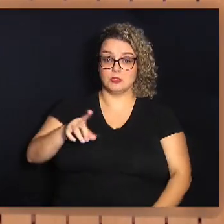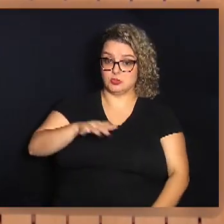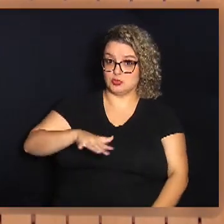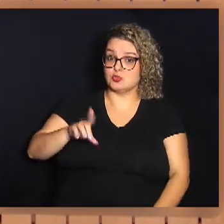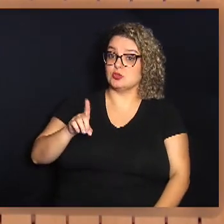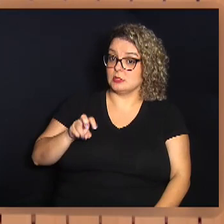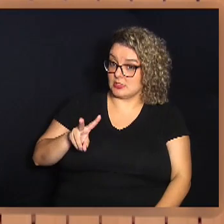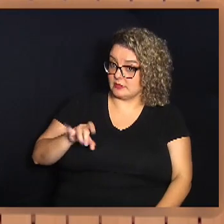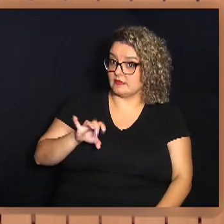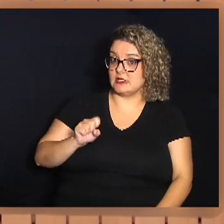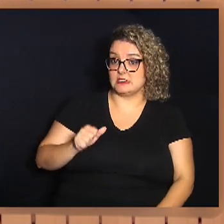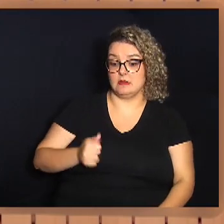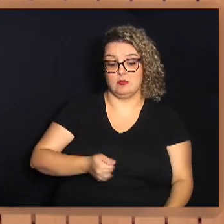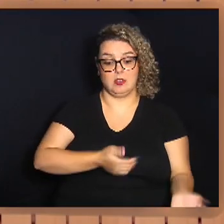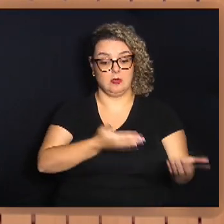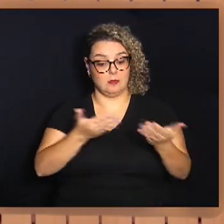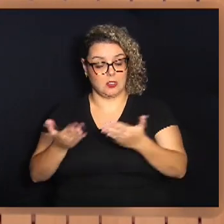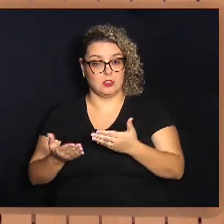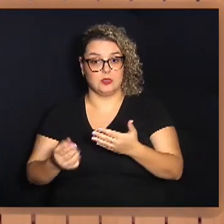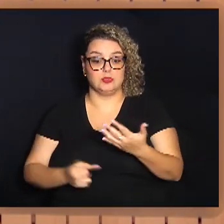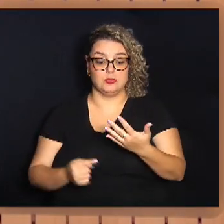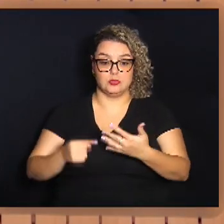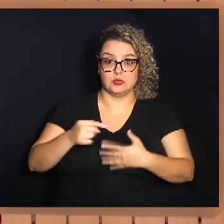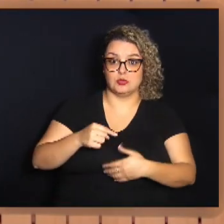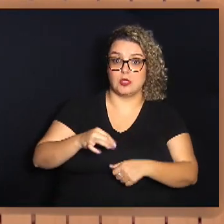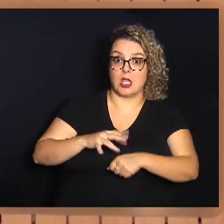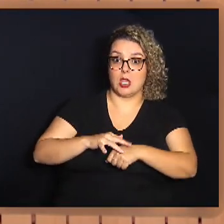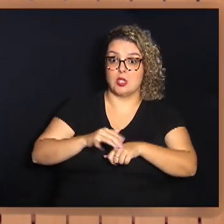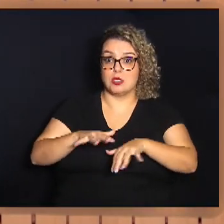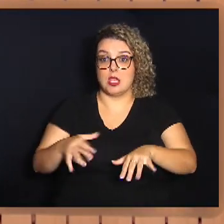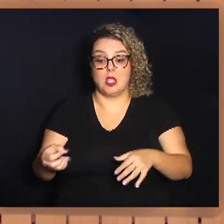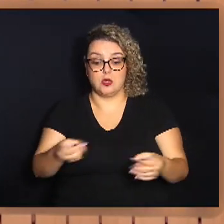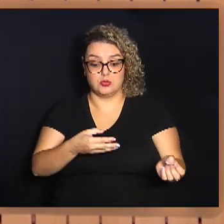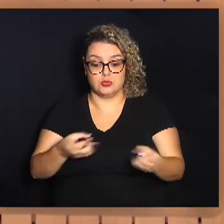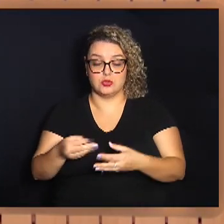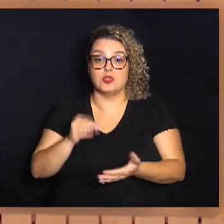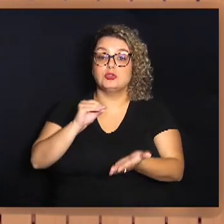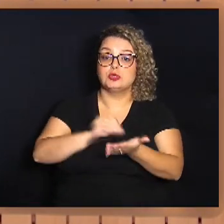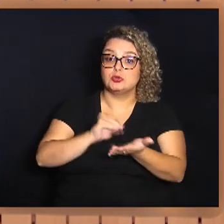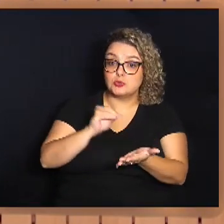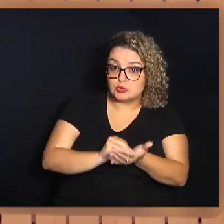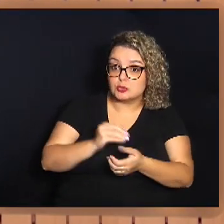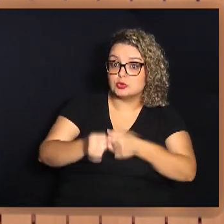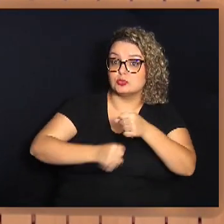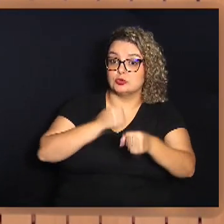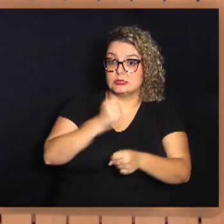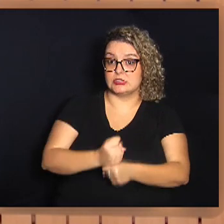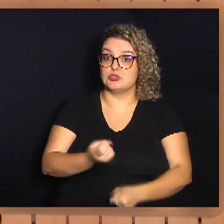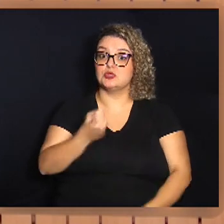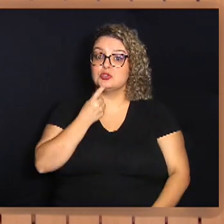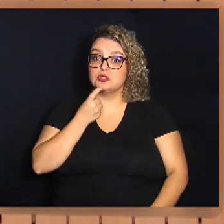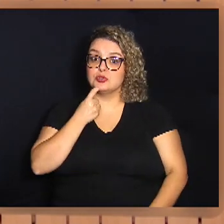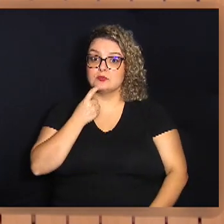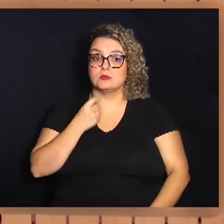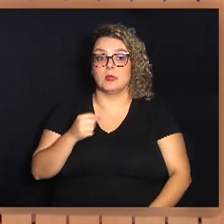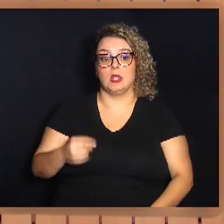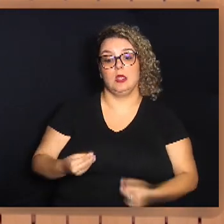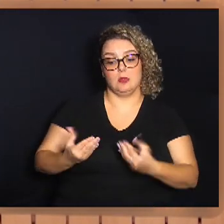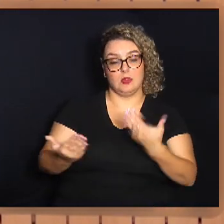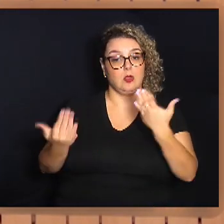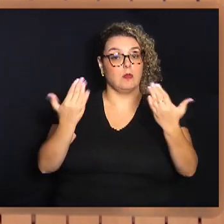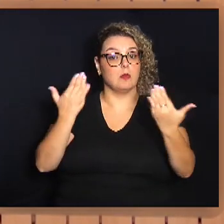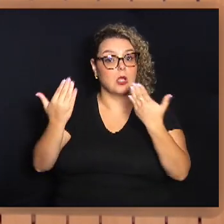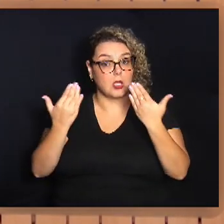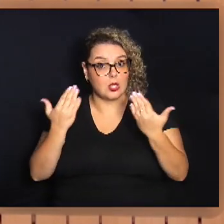fez uma apresentação sobre os indicadores epidemiológicos atuais e dos últimos anos de Campinas. Eu trouxe uma comparação, tá,